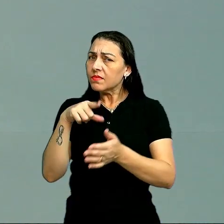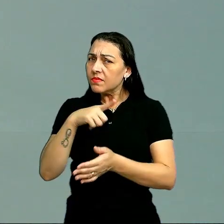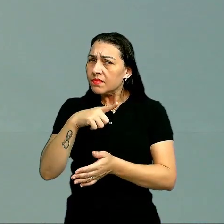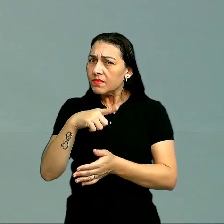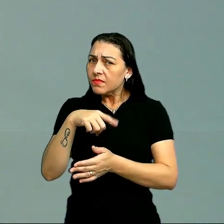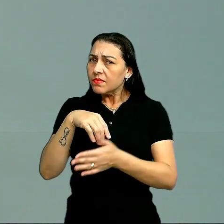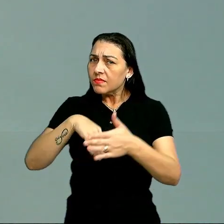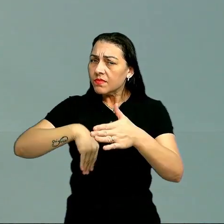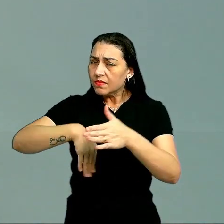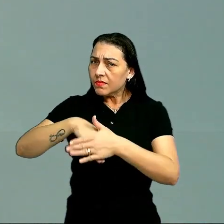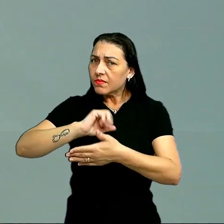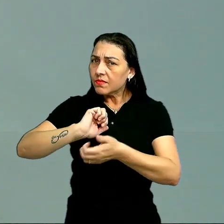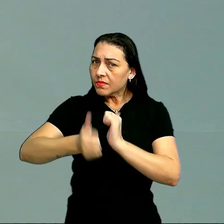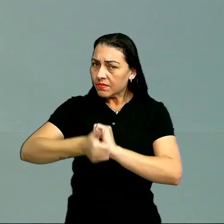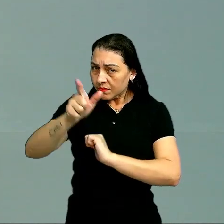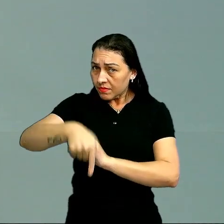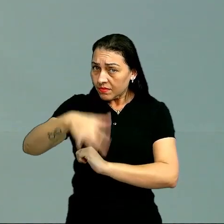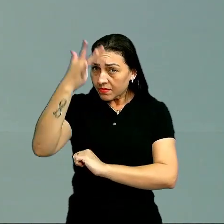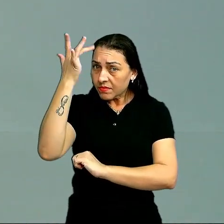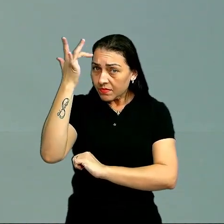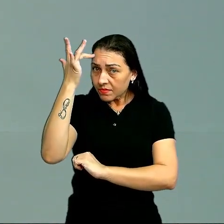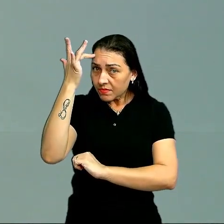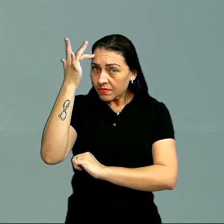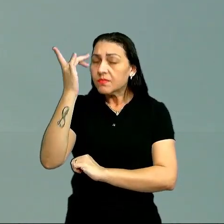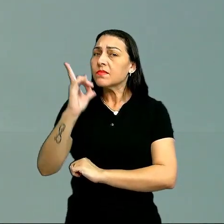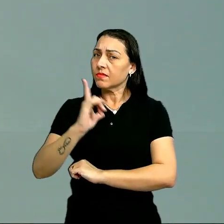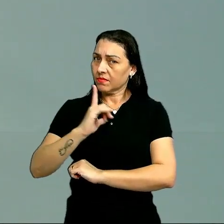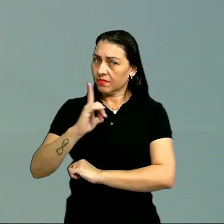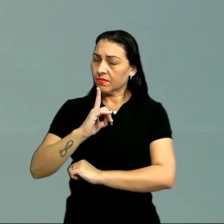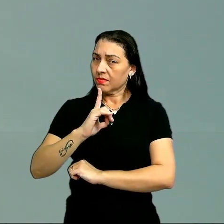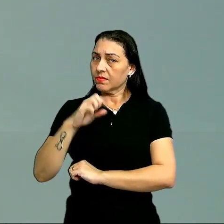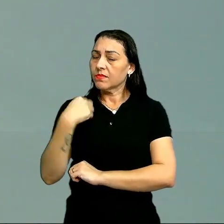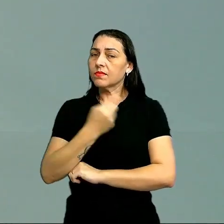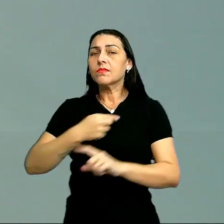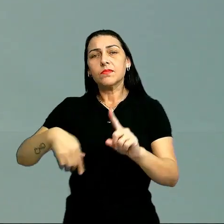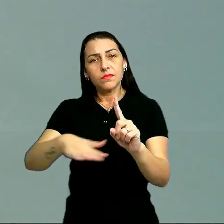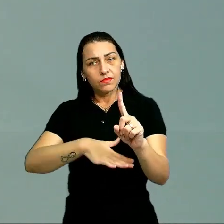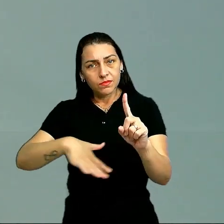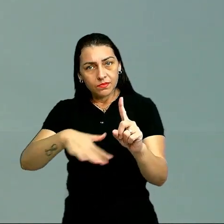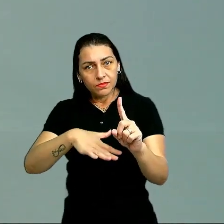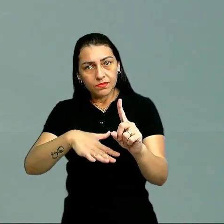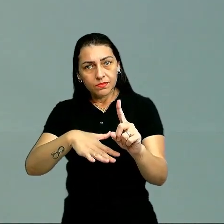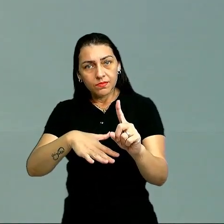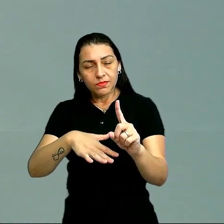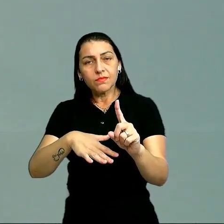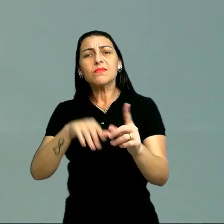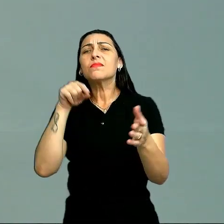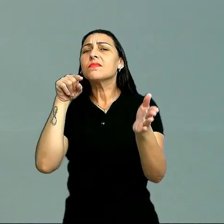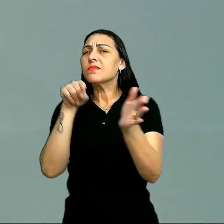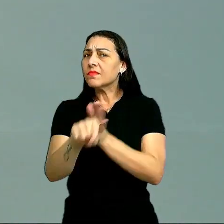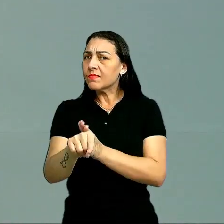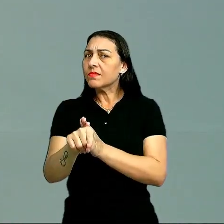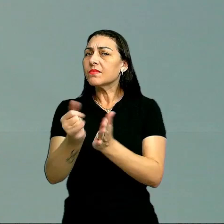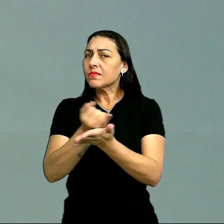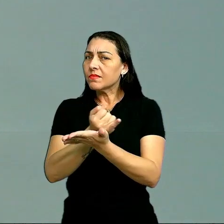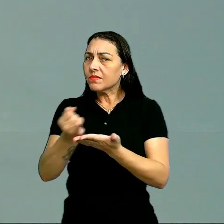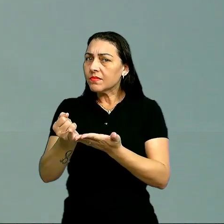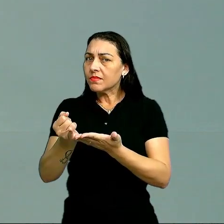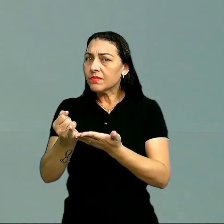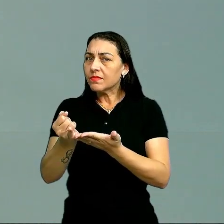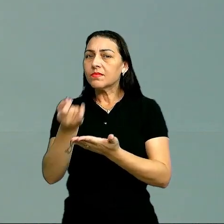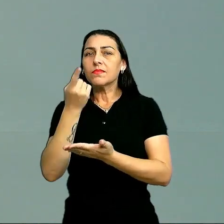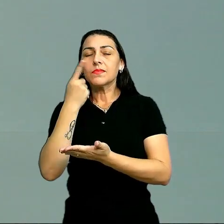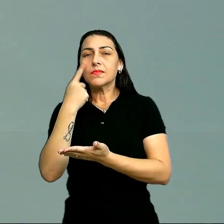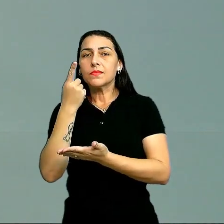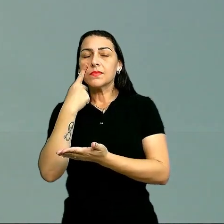Vocês acham que existe racismo no futebol? Existe racismo na nossa sociedade? Essa é a pergunta introdutória.